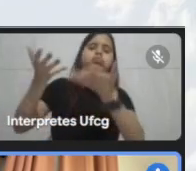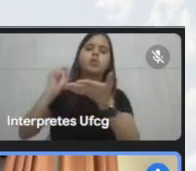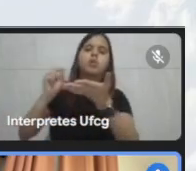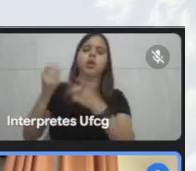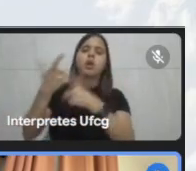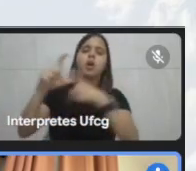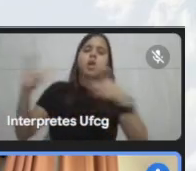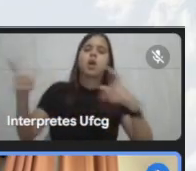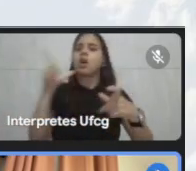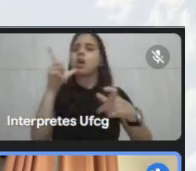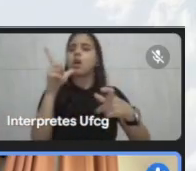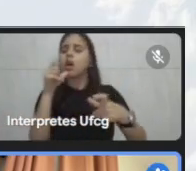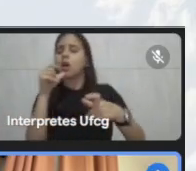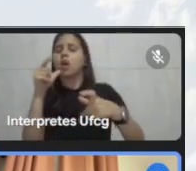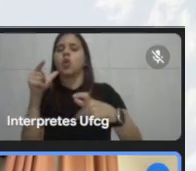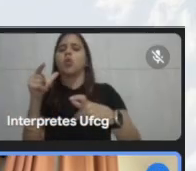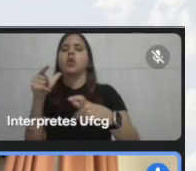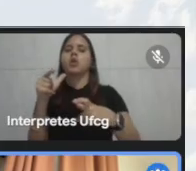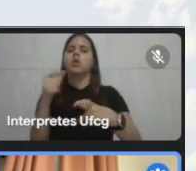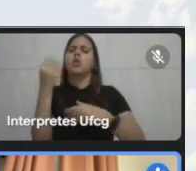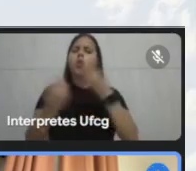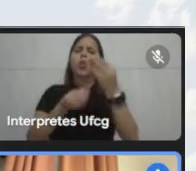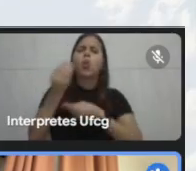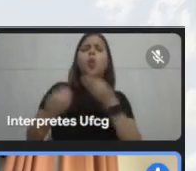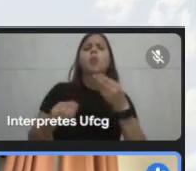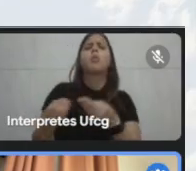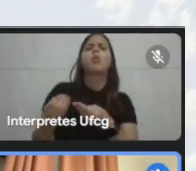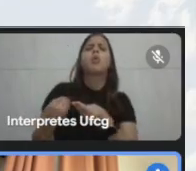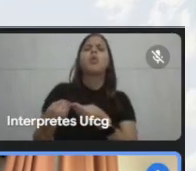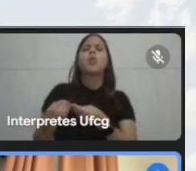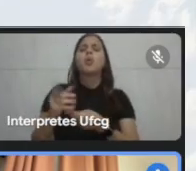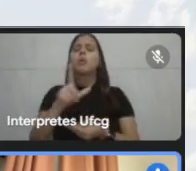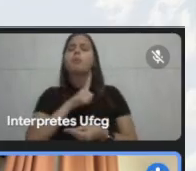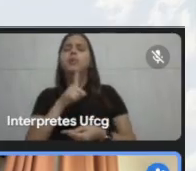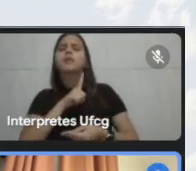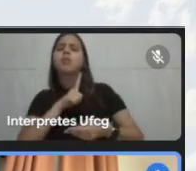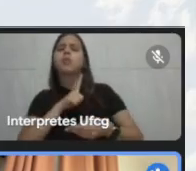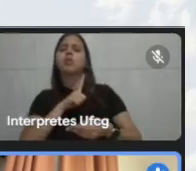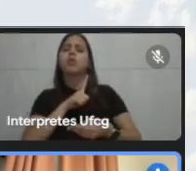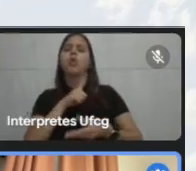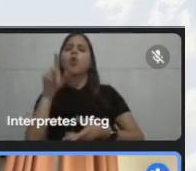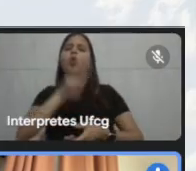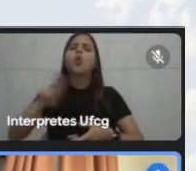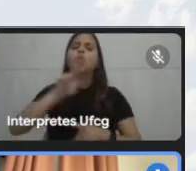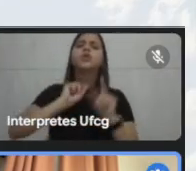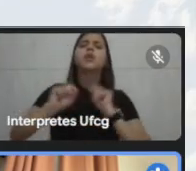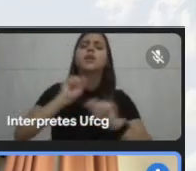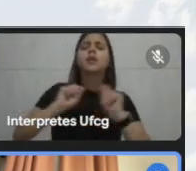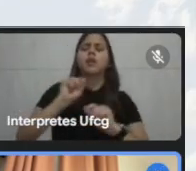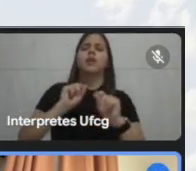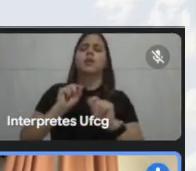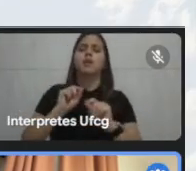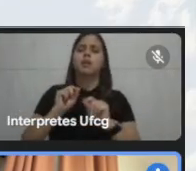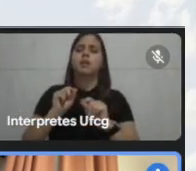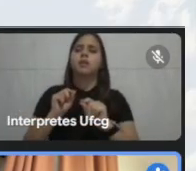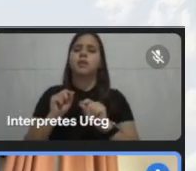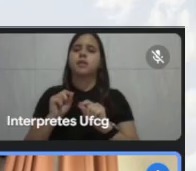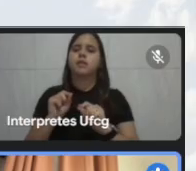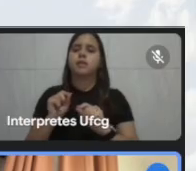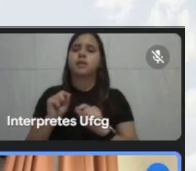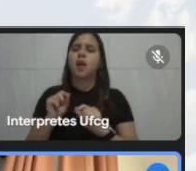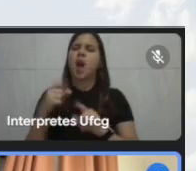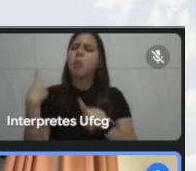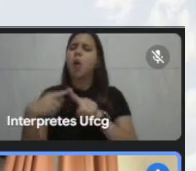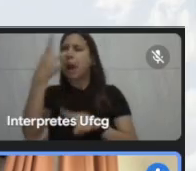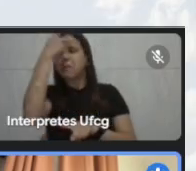de água a partir de alguns fatores, como renda, quantidade de máquinas de lavar, por exemplo, mas, por exemplo, máquinas de lavar a gente não tem esse dado no censo, então eu não consigo